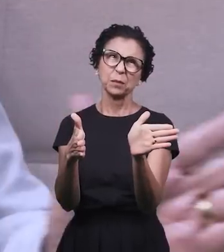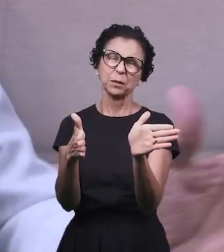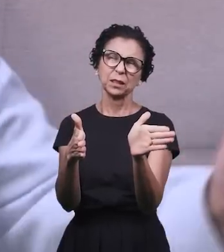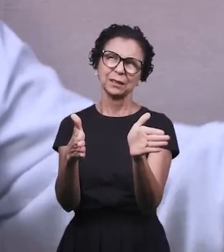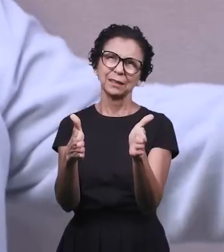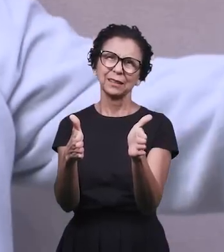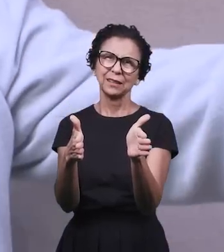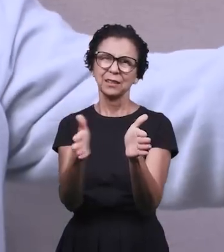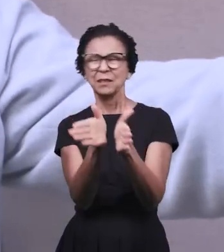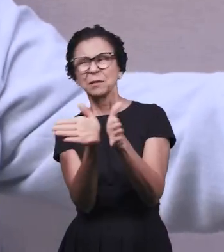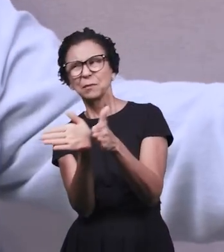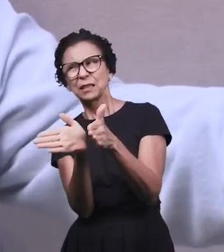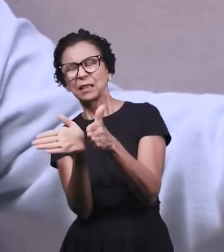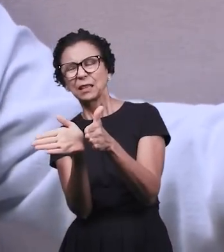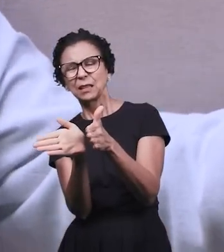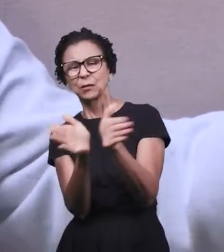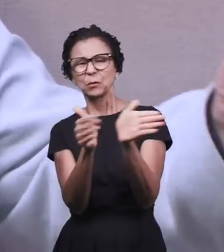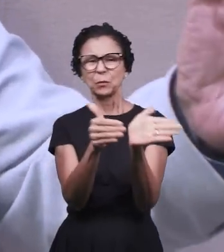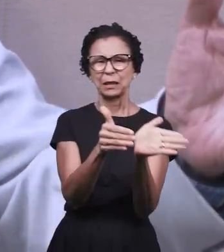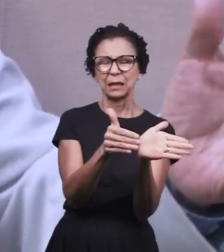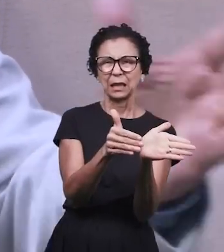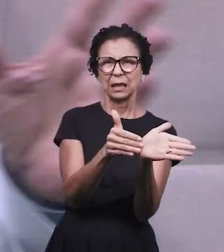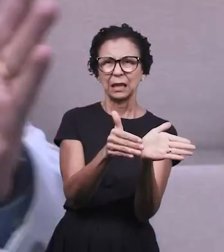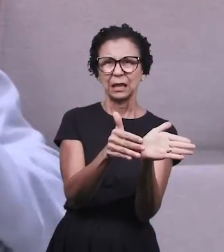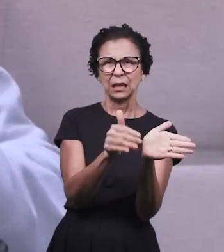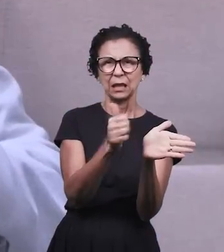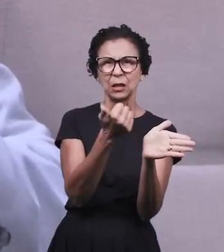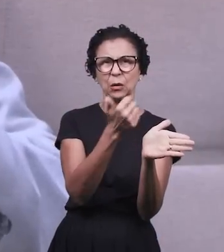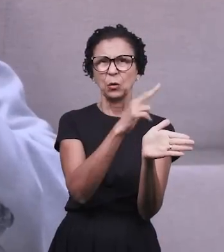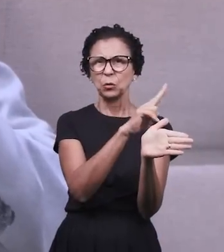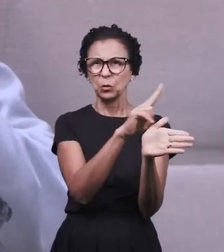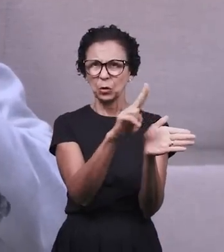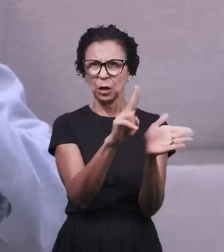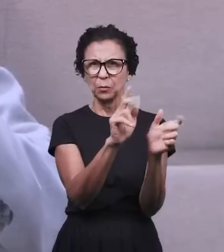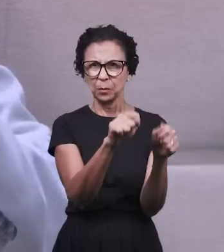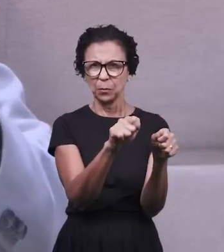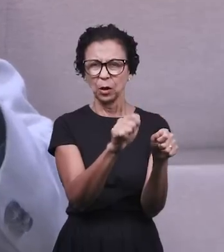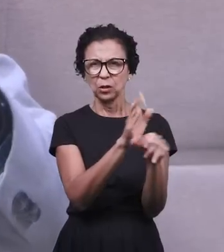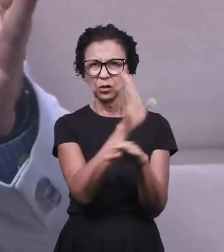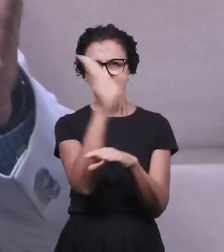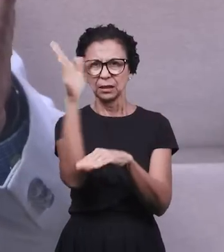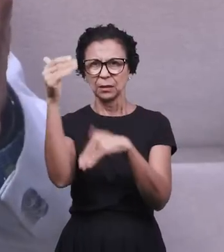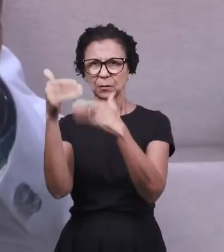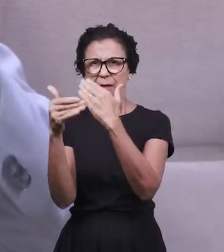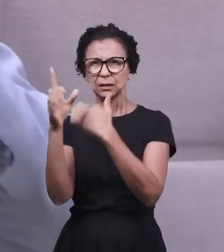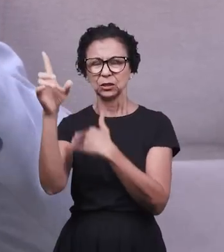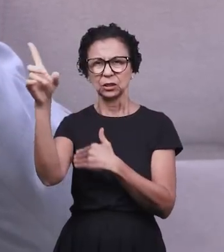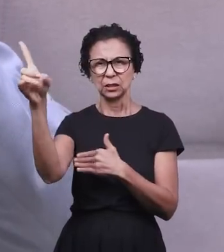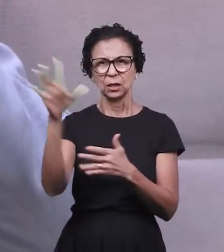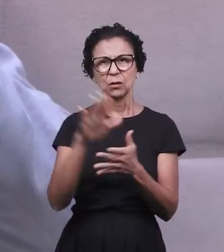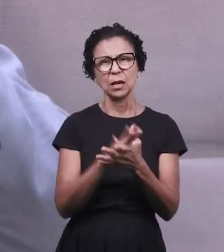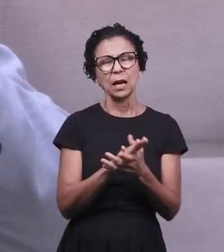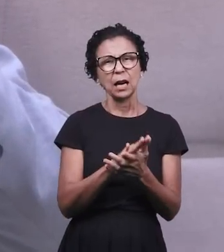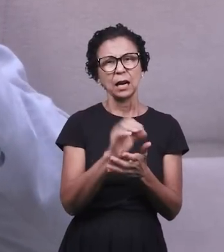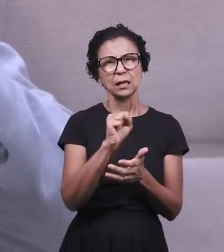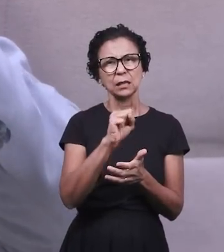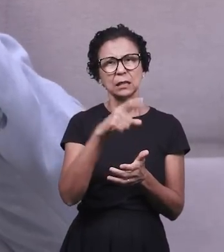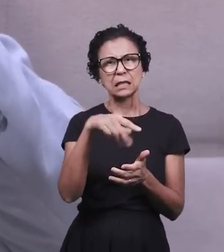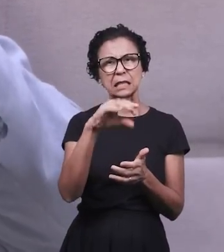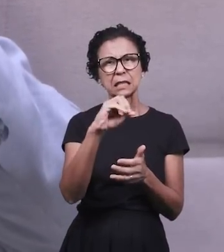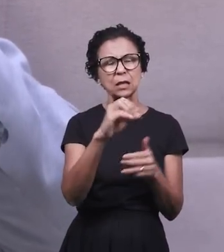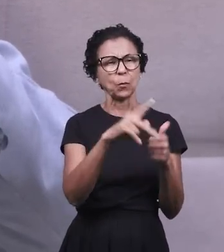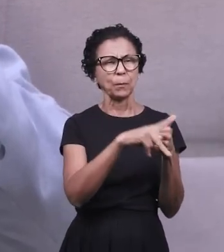entrar também, né, aqui por São Pedro, né? Não. Os retos te amam, porque a